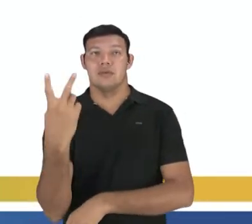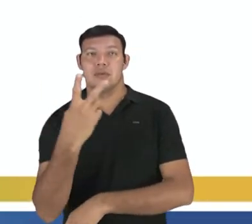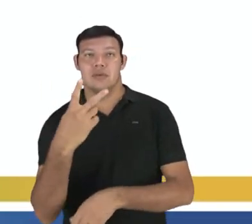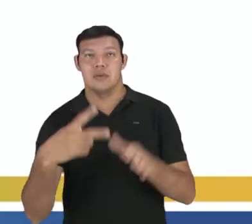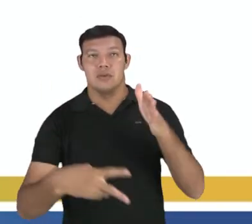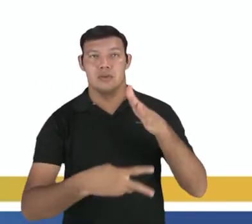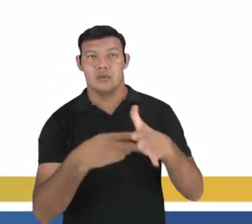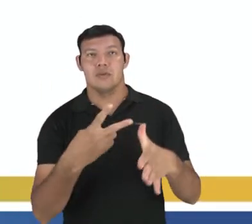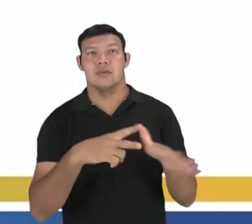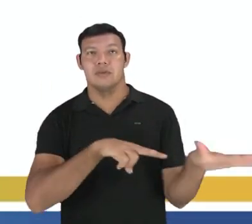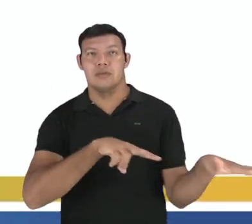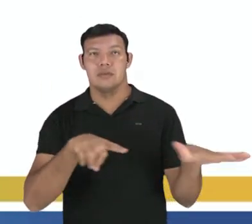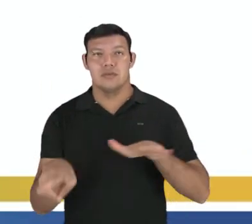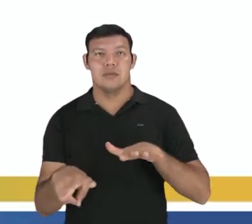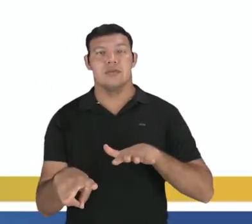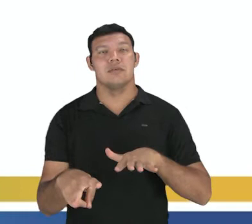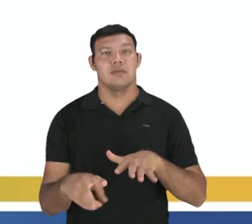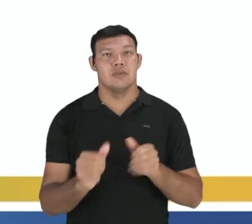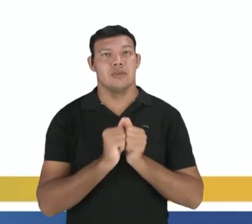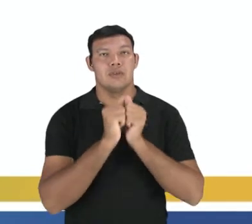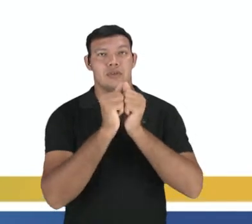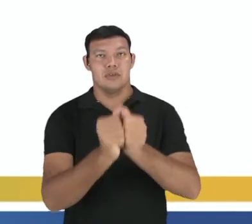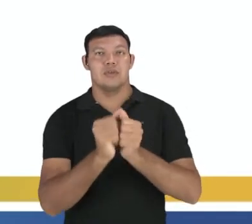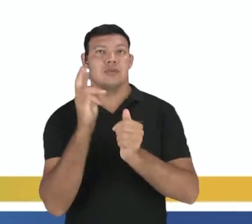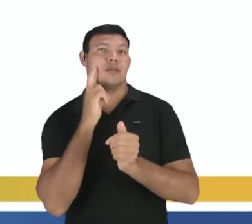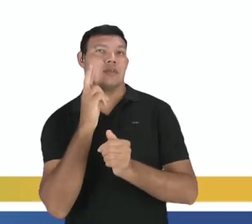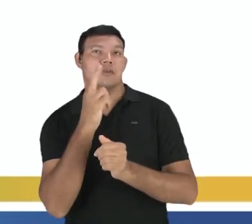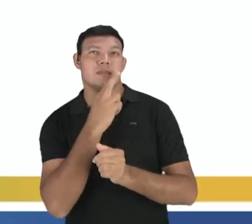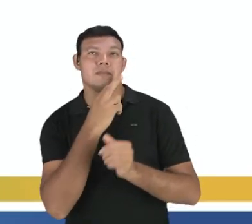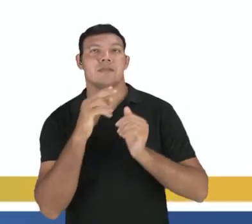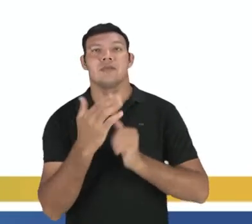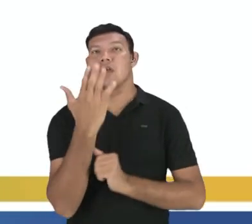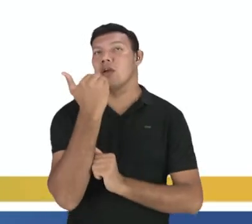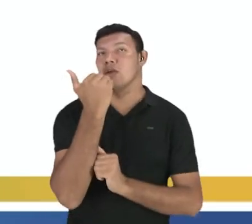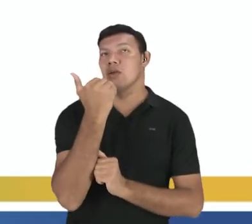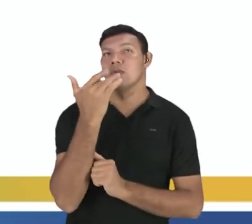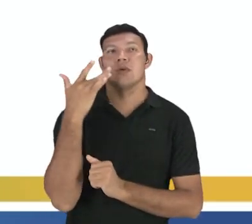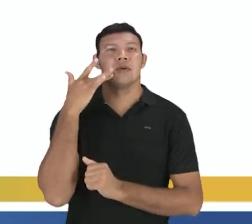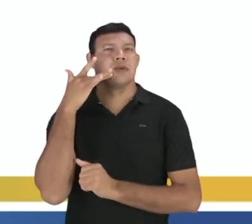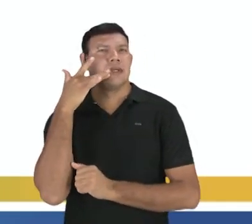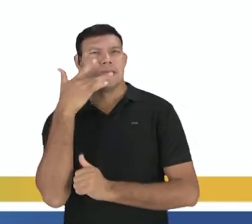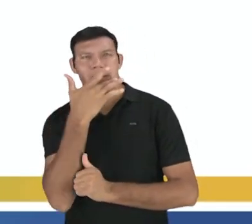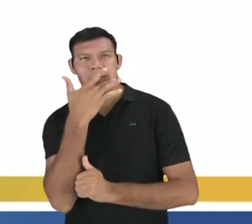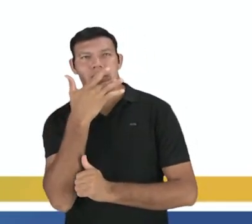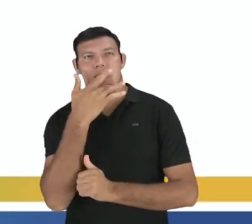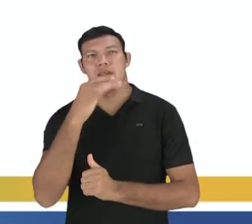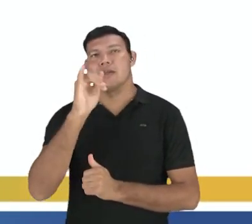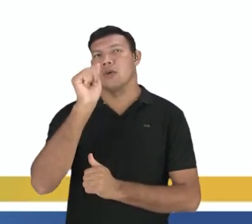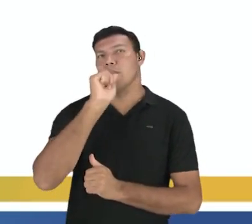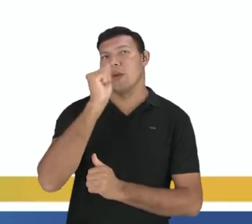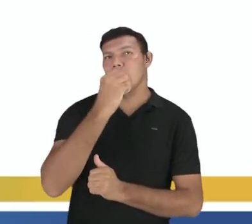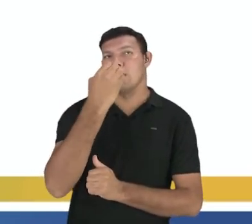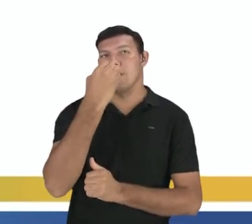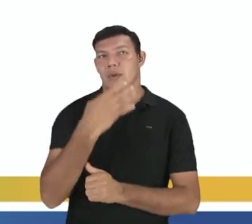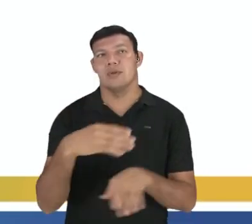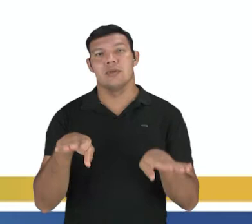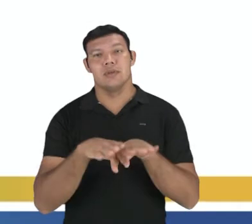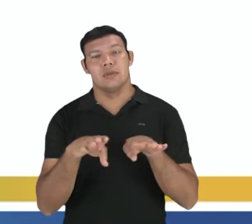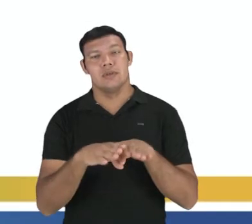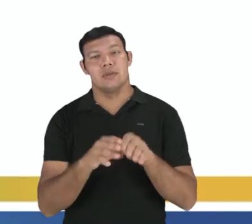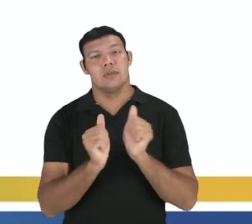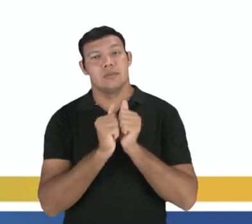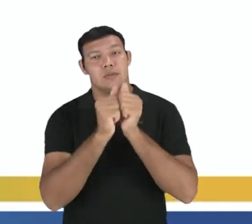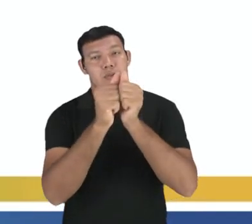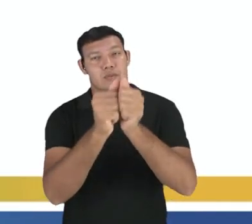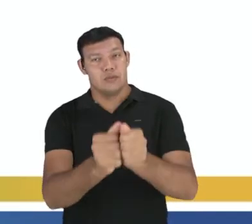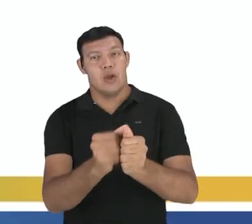um ótimo restaurante, com uma comida gostosa, uma bebida e um bom companheirismo.